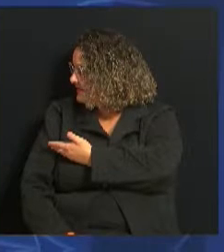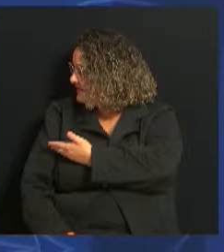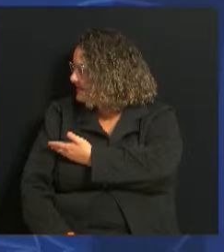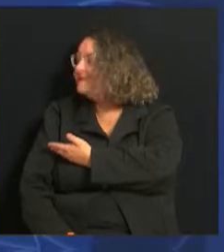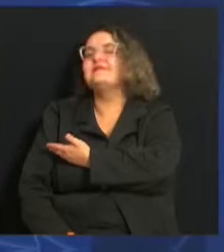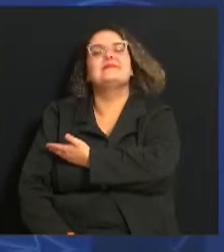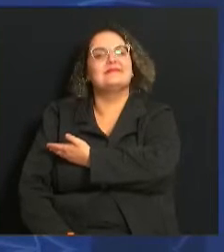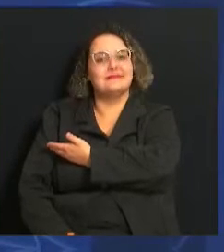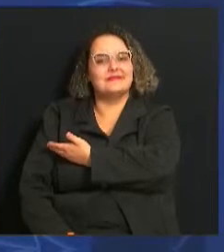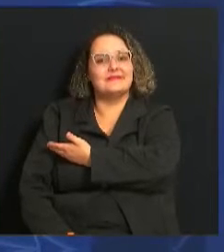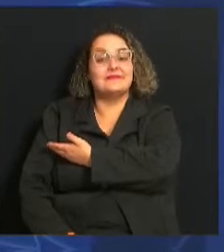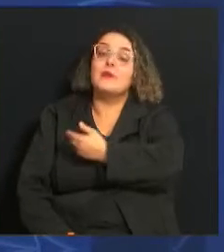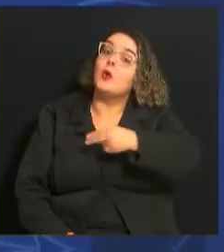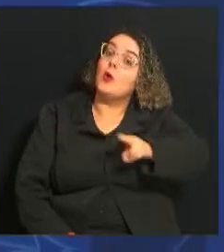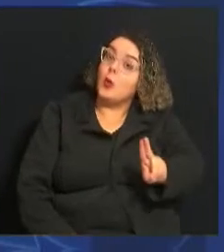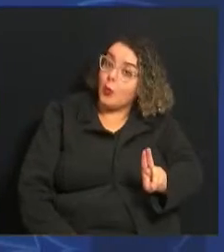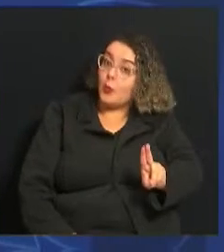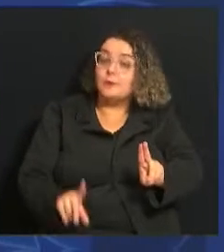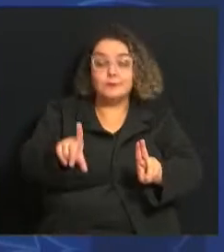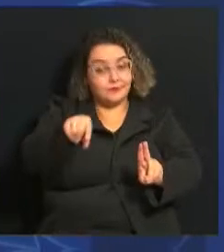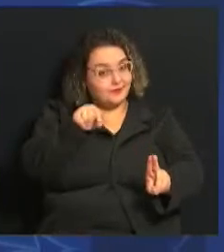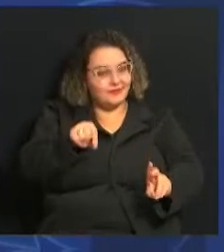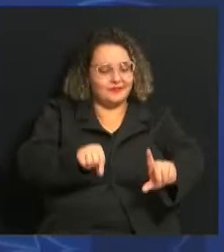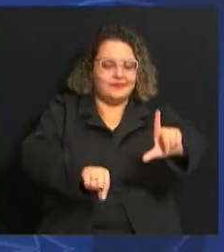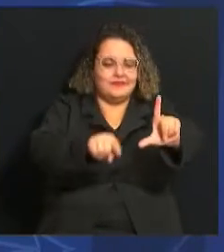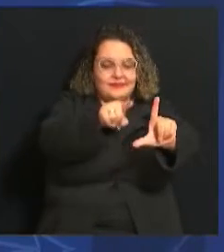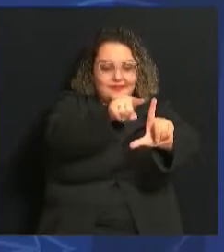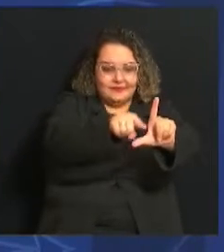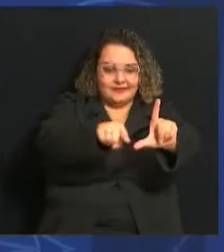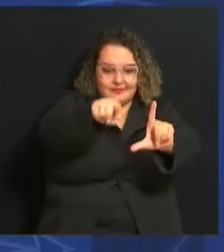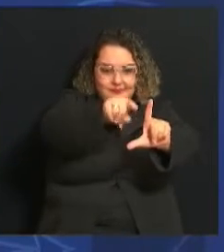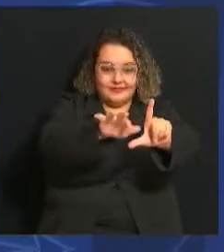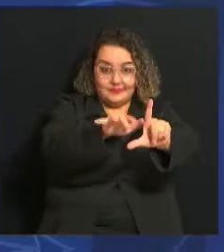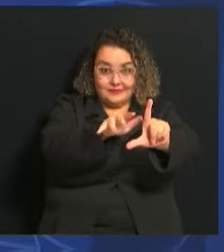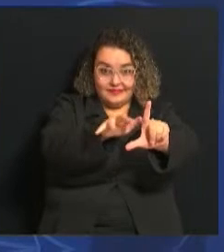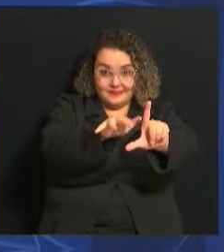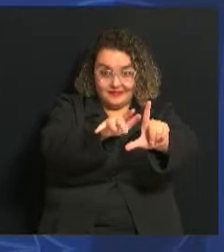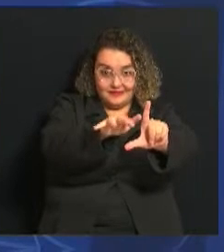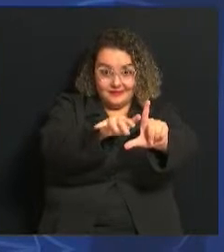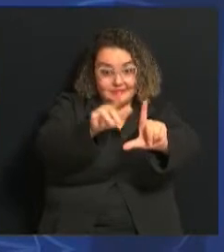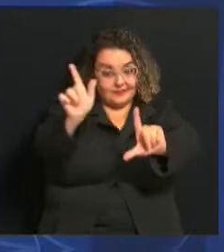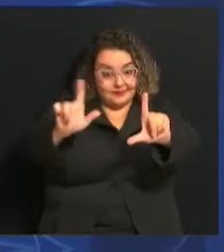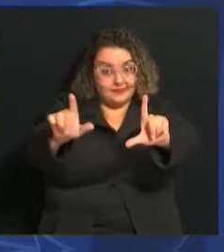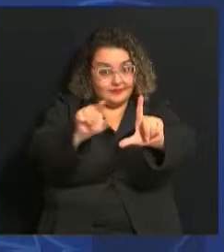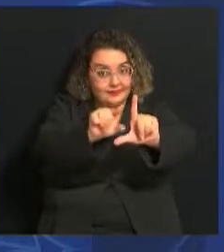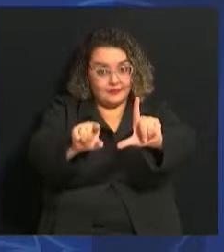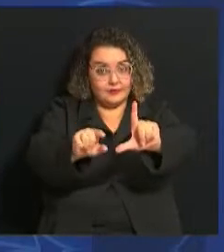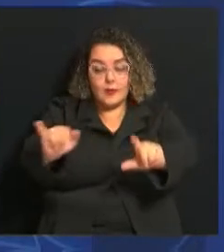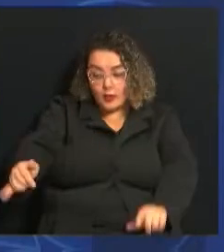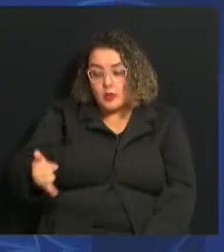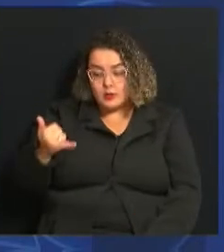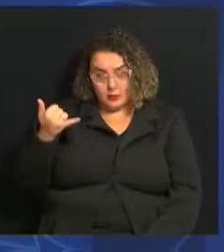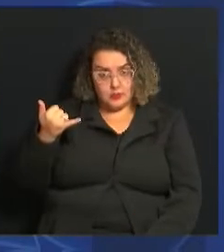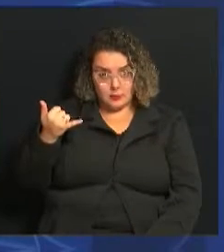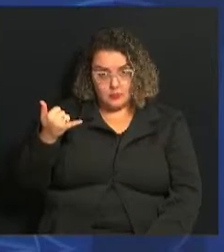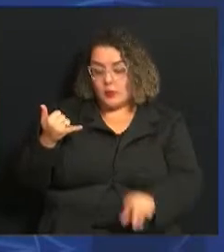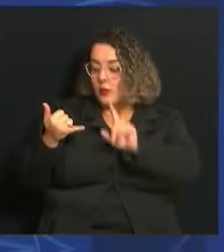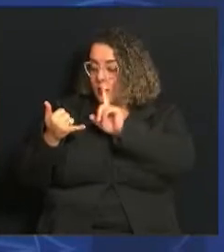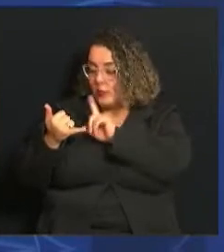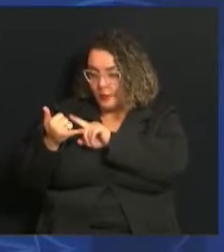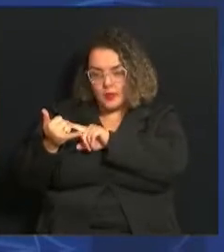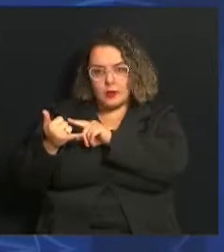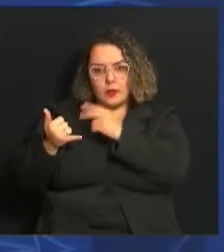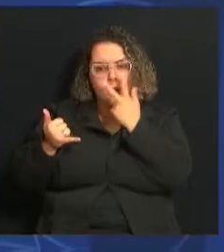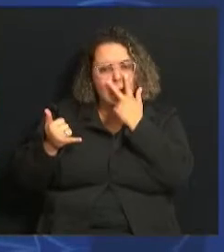978293776. Ou você tem a opção de enviar uma mensagem através do nosso QR Code. Está com o seu celular aí perto? Então pegue o